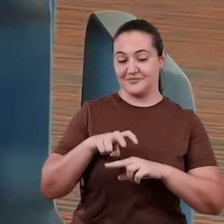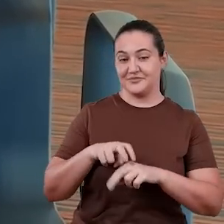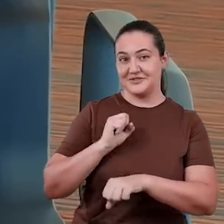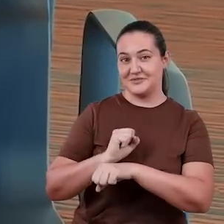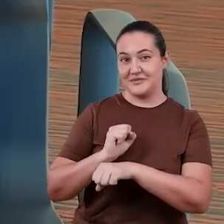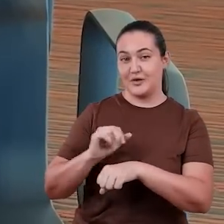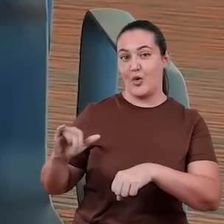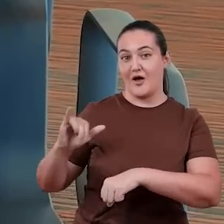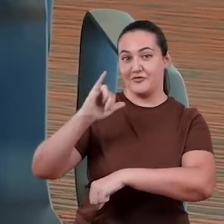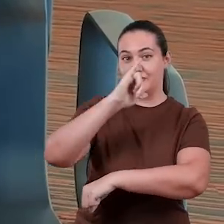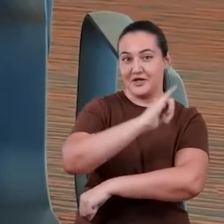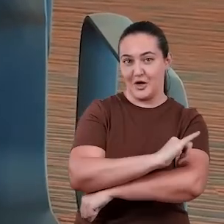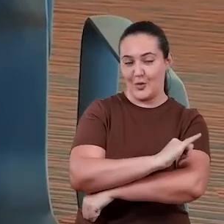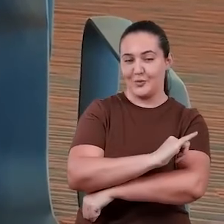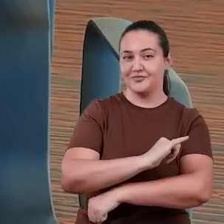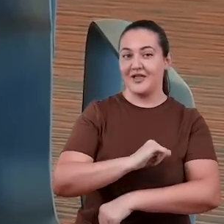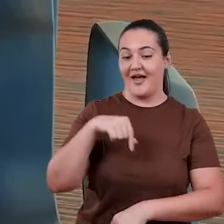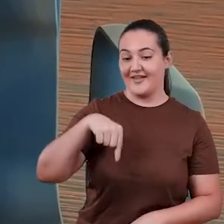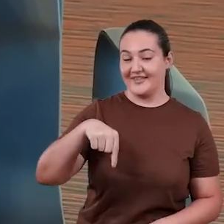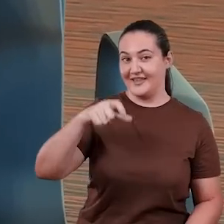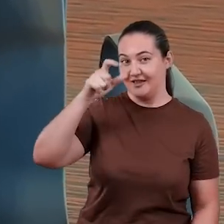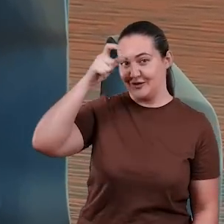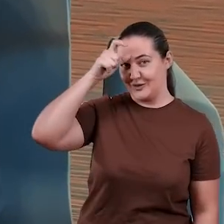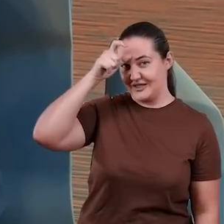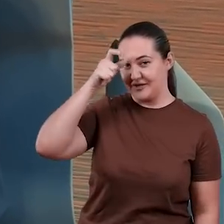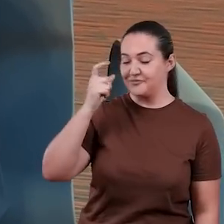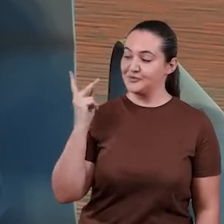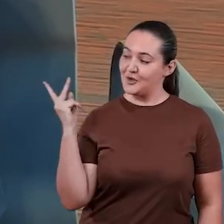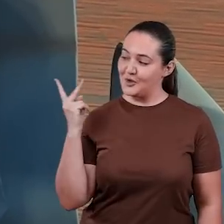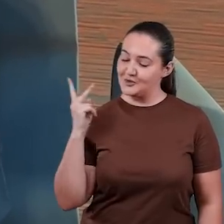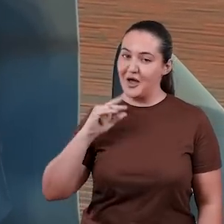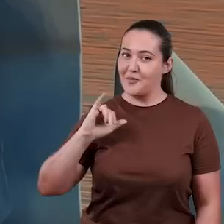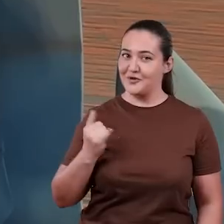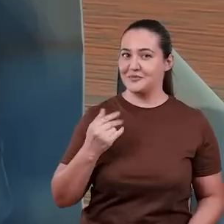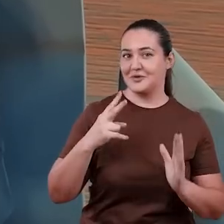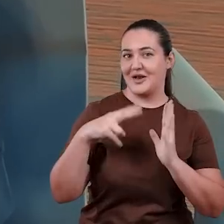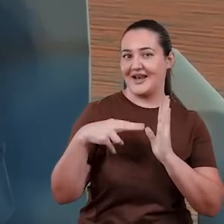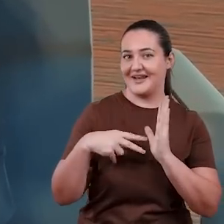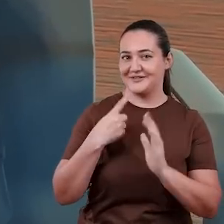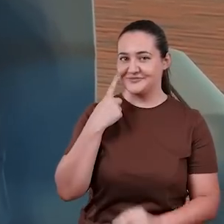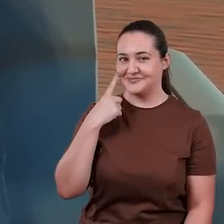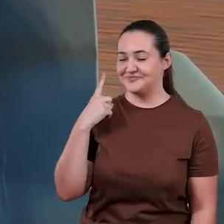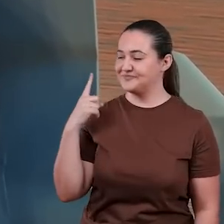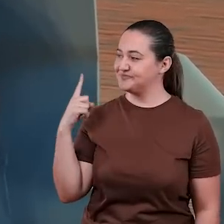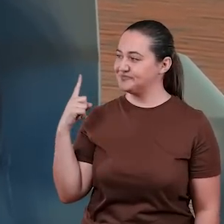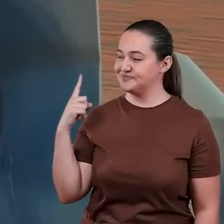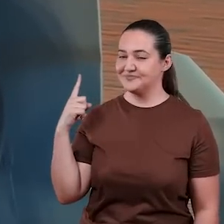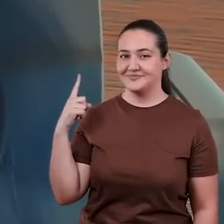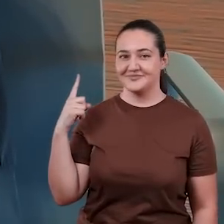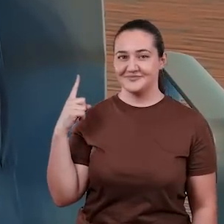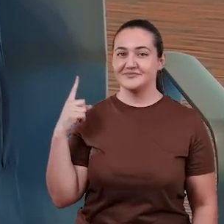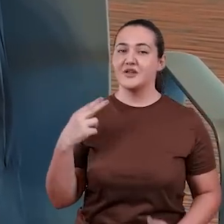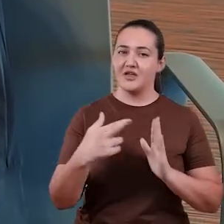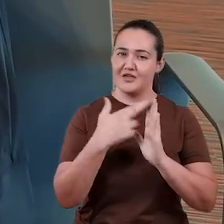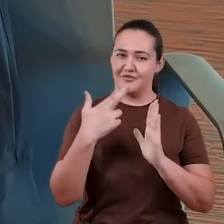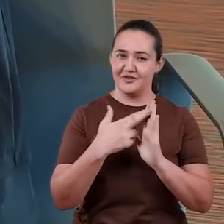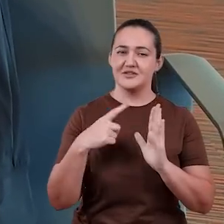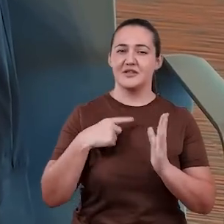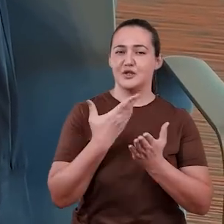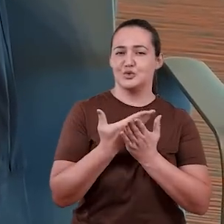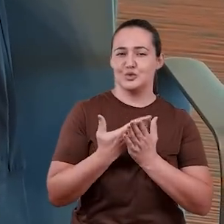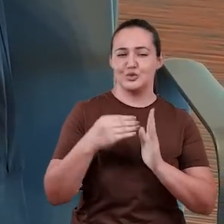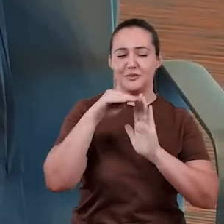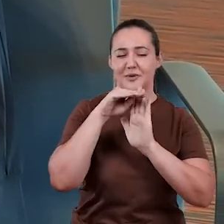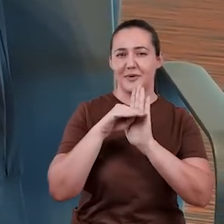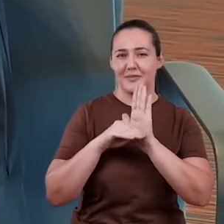Enquanto a gente espera o nosso voo para Kayseri, aqui na Turquia, Laura e eu estamos aproveitando para ler a revista Evidências, uma série